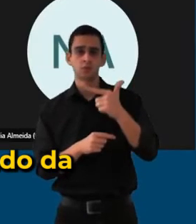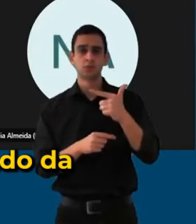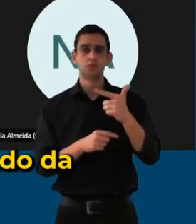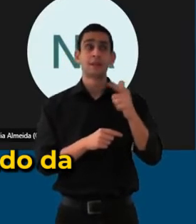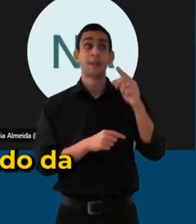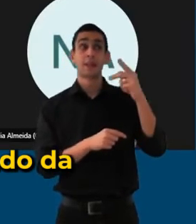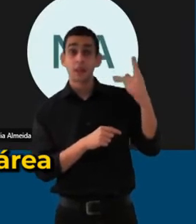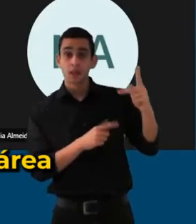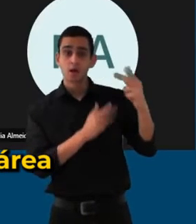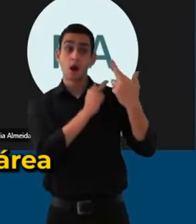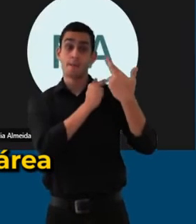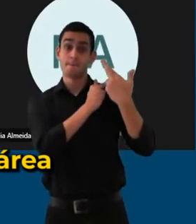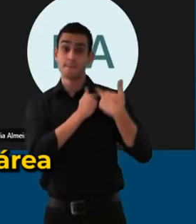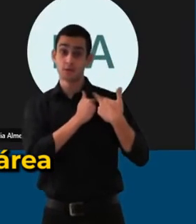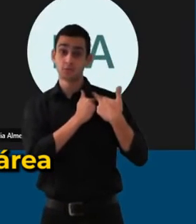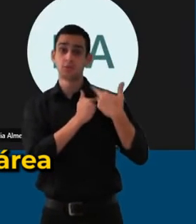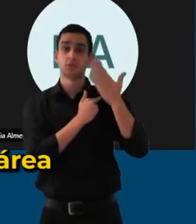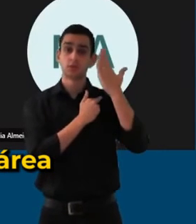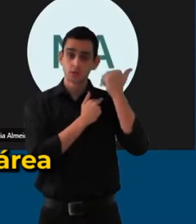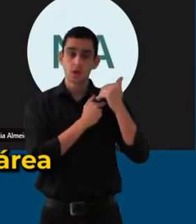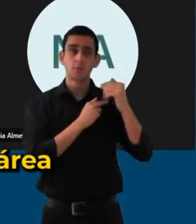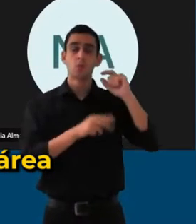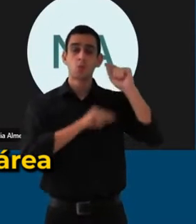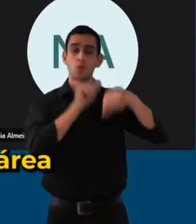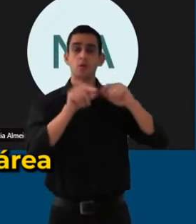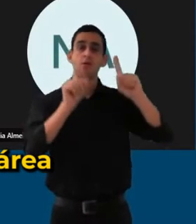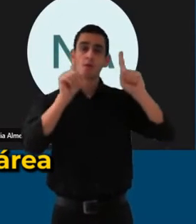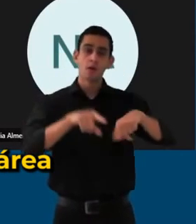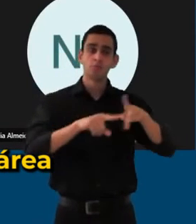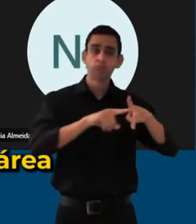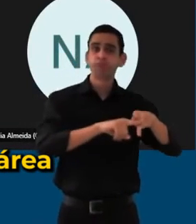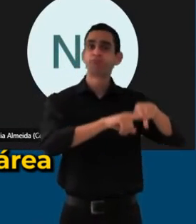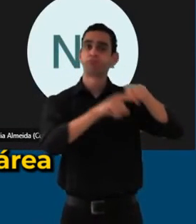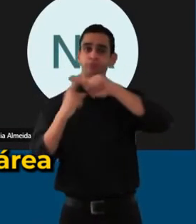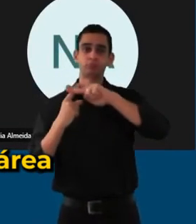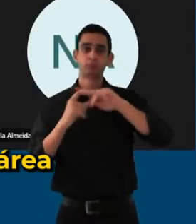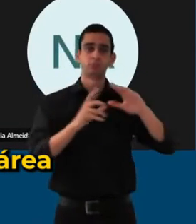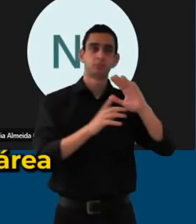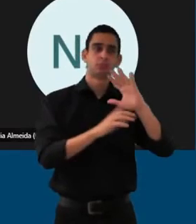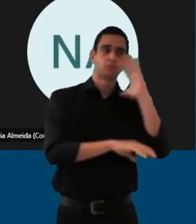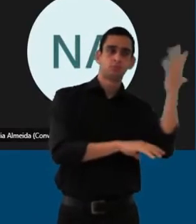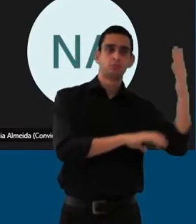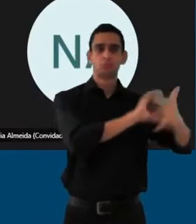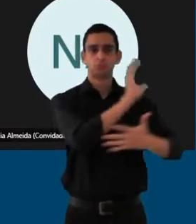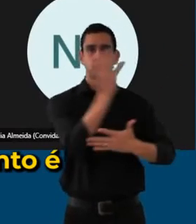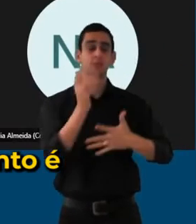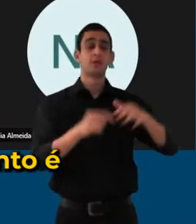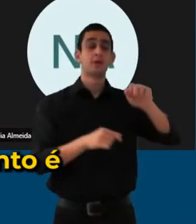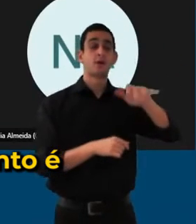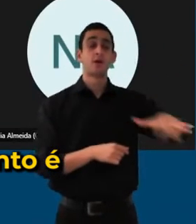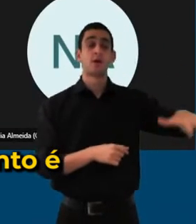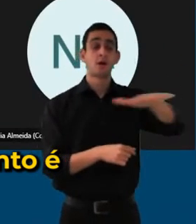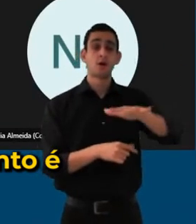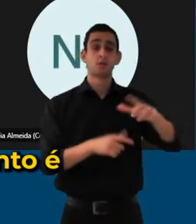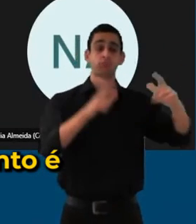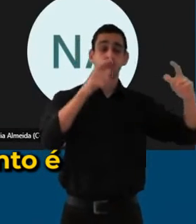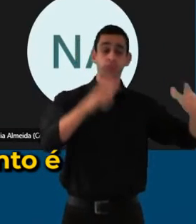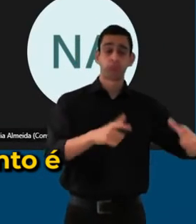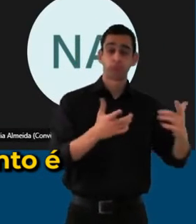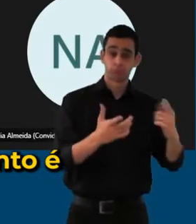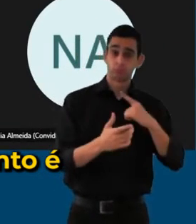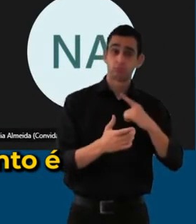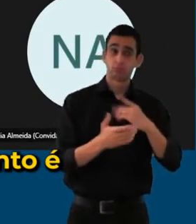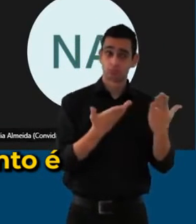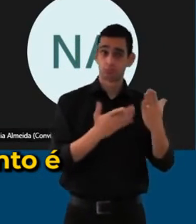sua responsabilidade de promover a recuperação ambiental da área degradada. Entretanto, e nesse